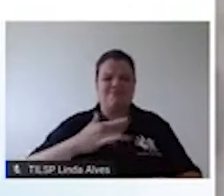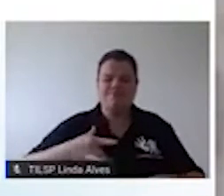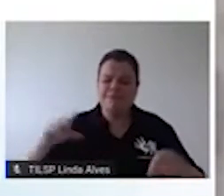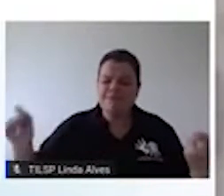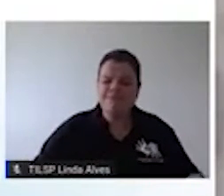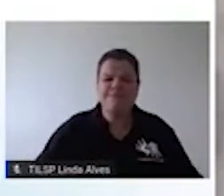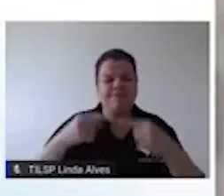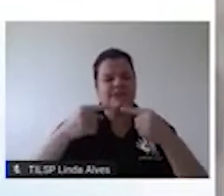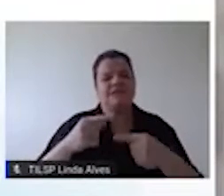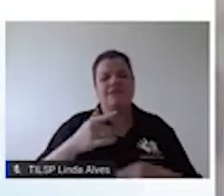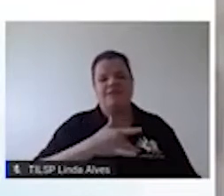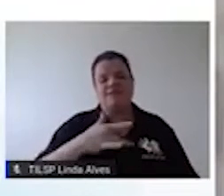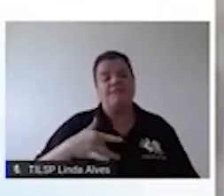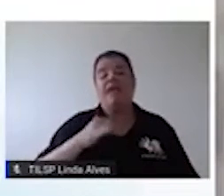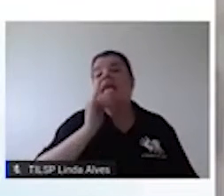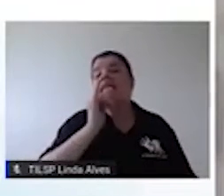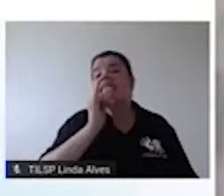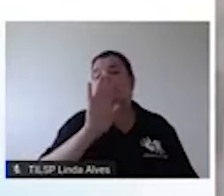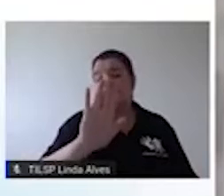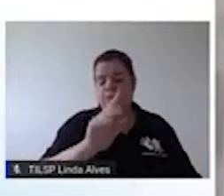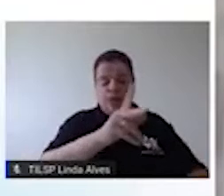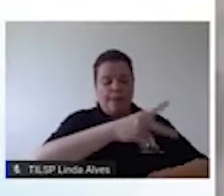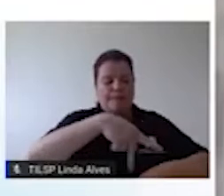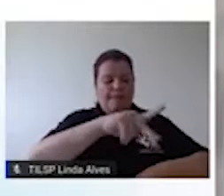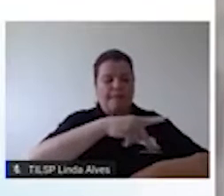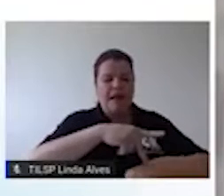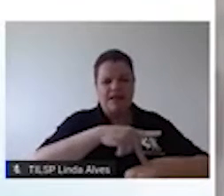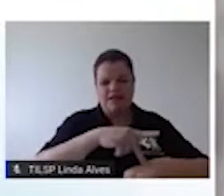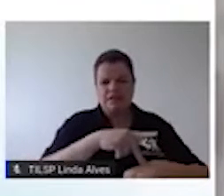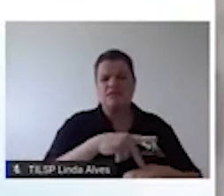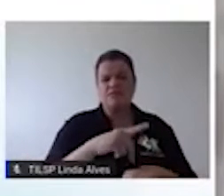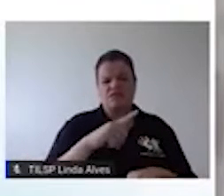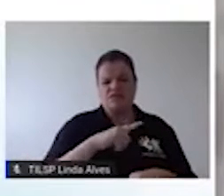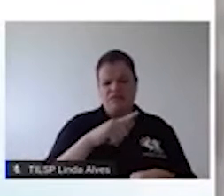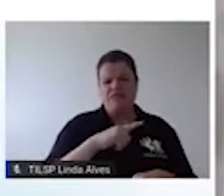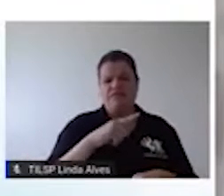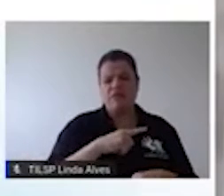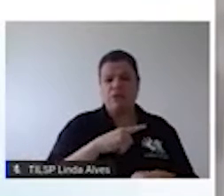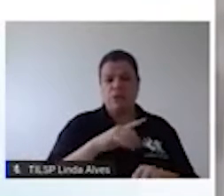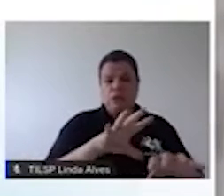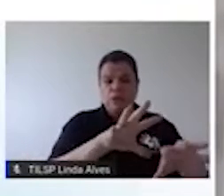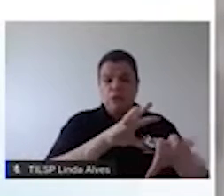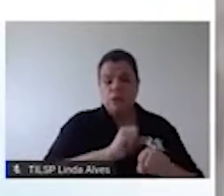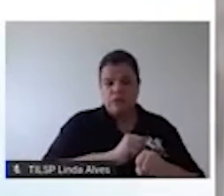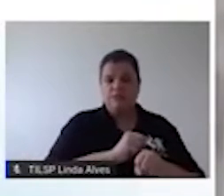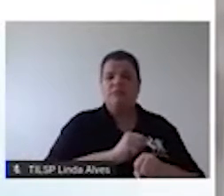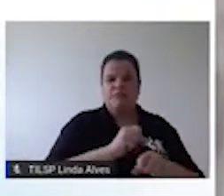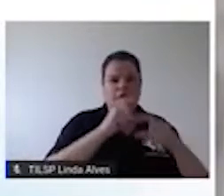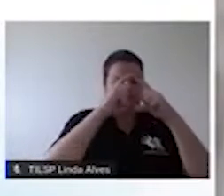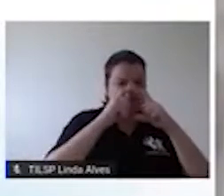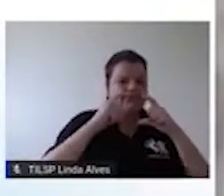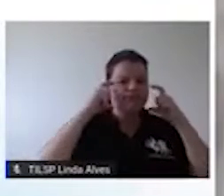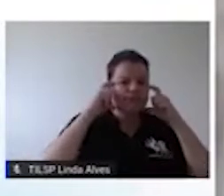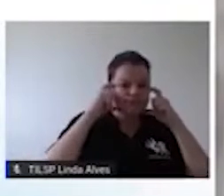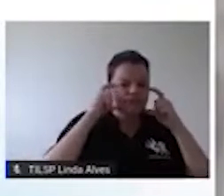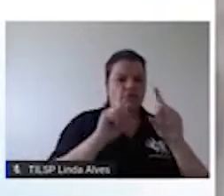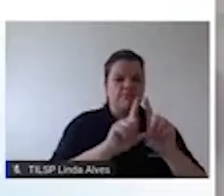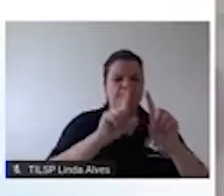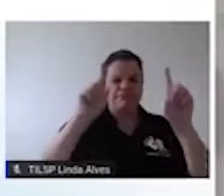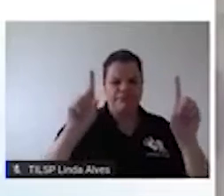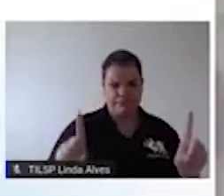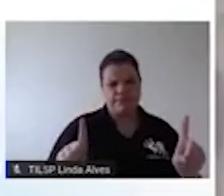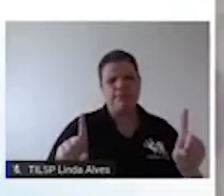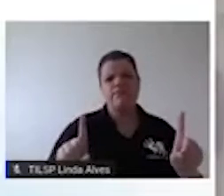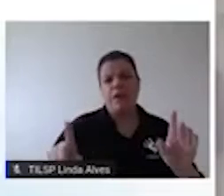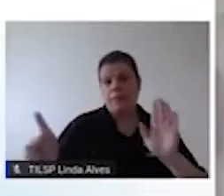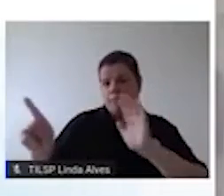enfrentamento. Países, por exemplo, que tiveram uma adesão maior a essas medidas, a começar pela